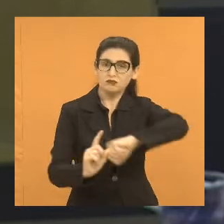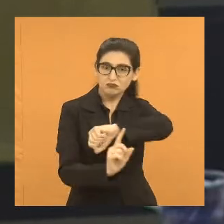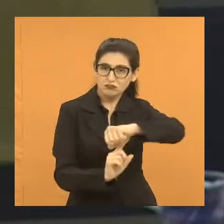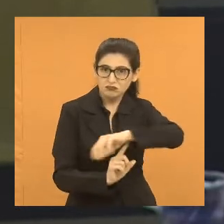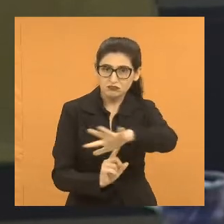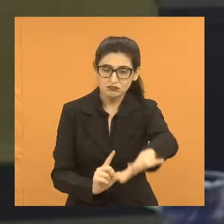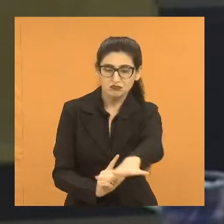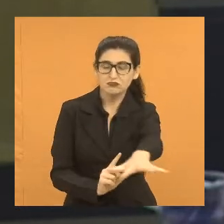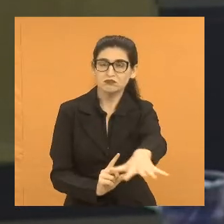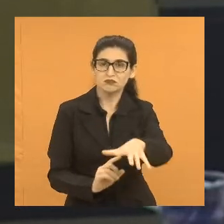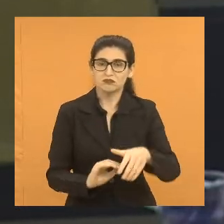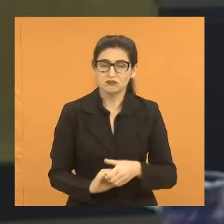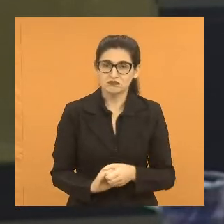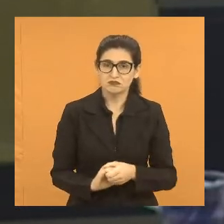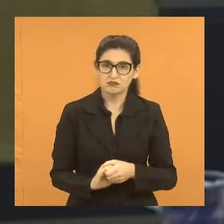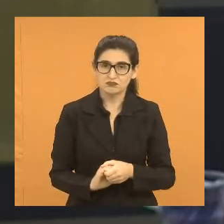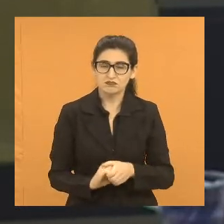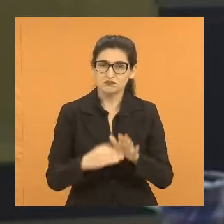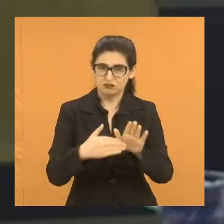serviços públicos.